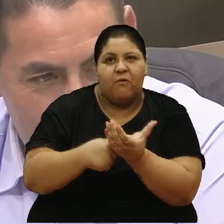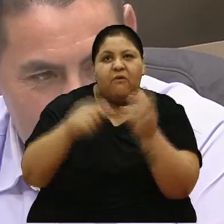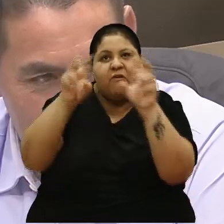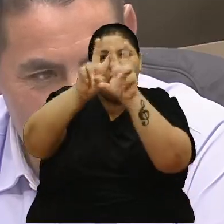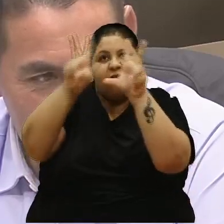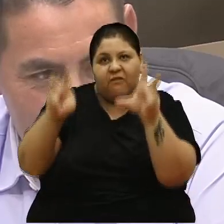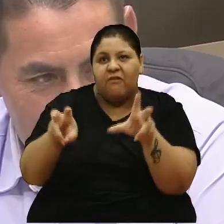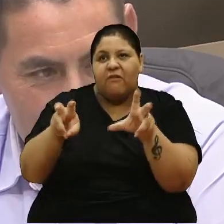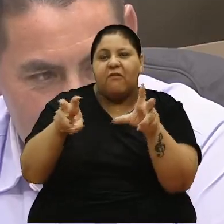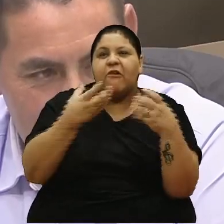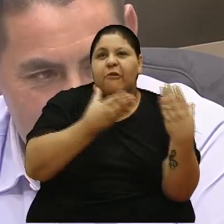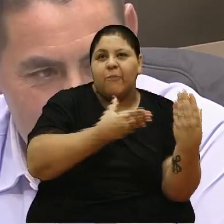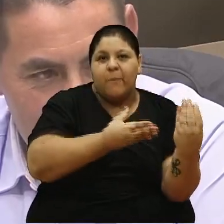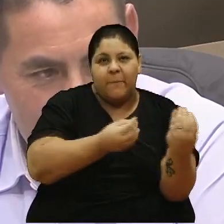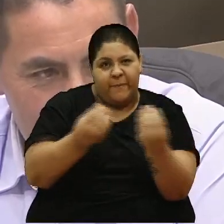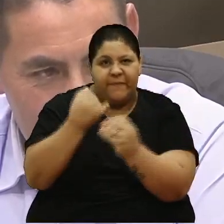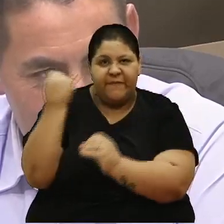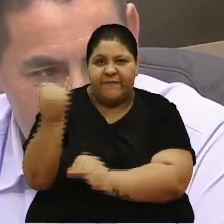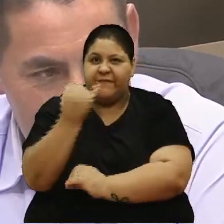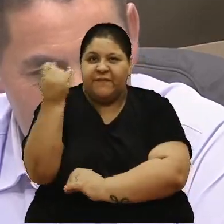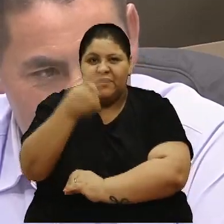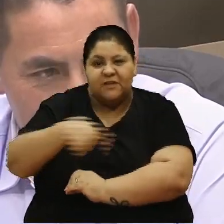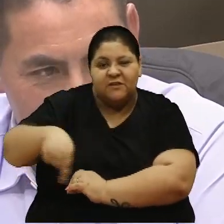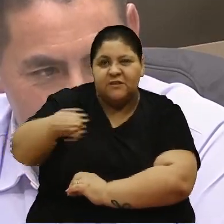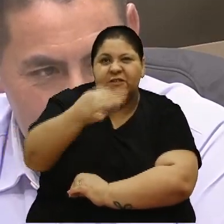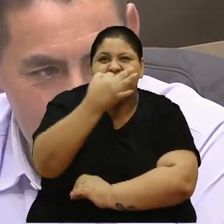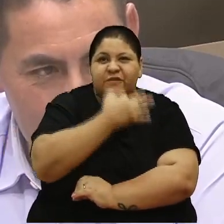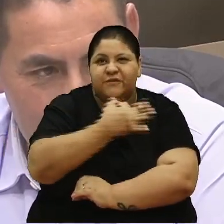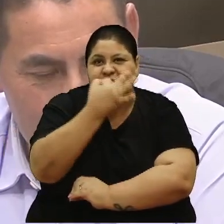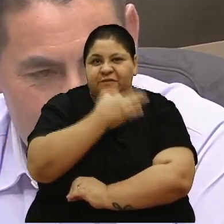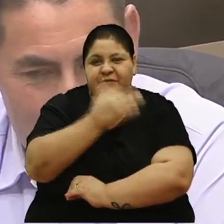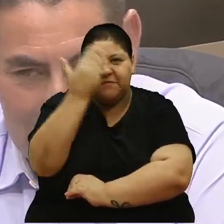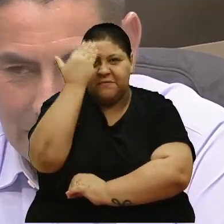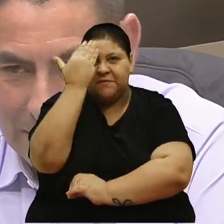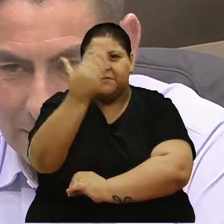aí, que é um tema muito importante para nós aqui na cidade de Caxias do Sul. Muito obrigado.